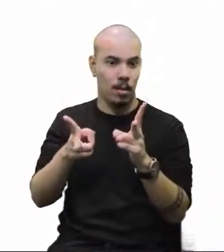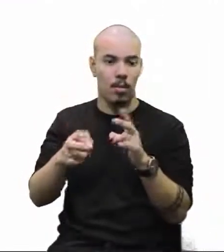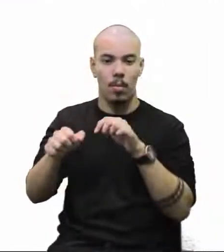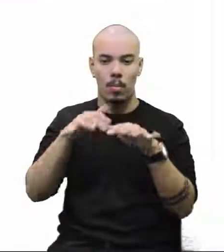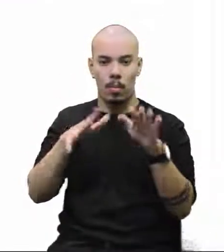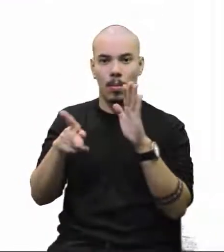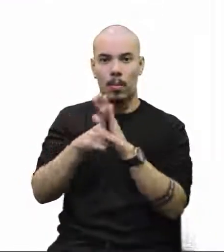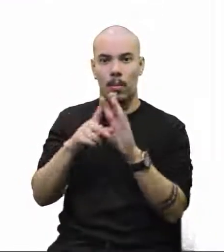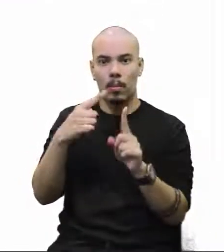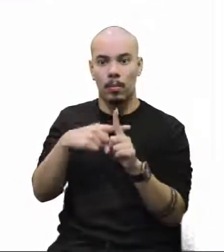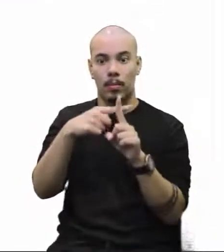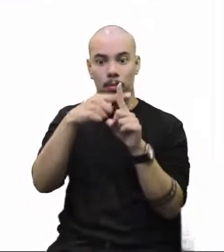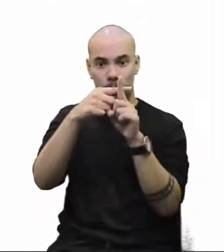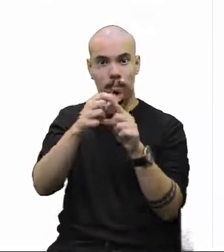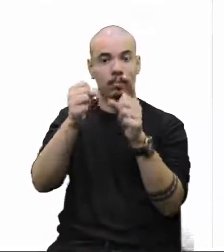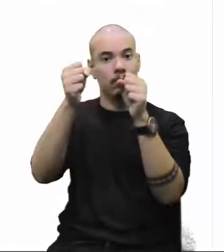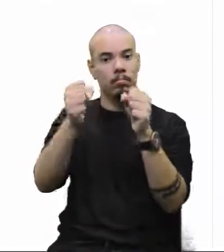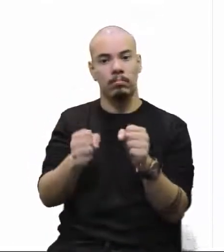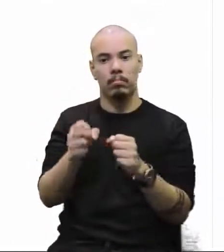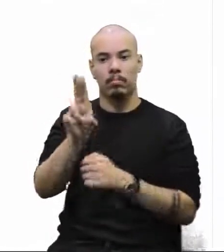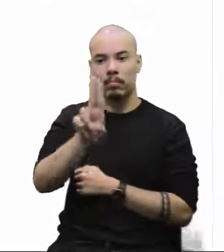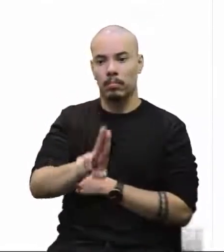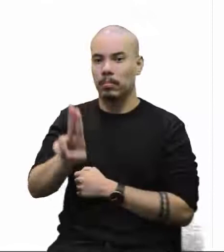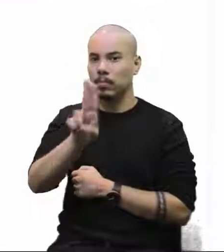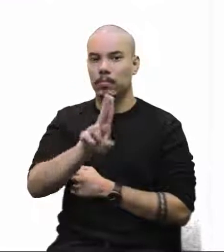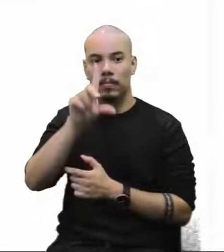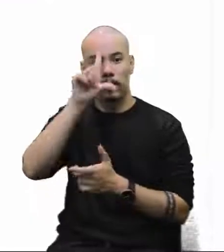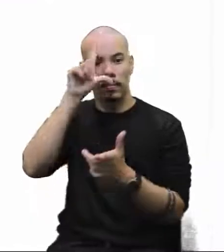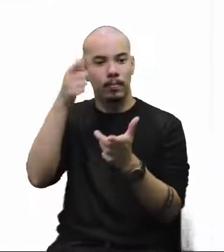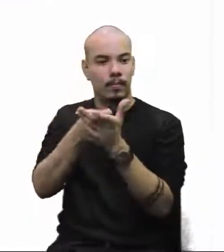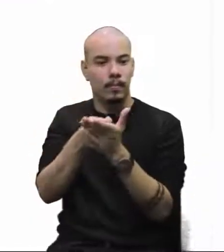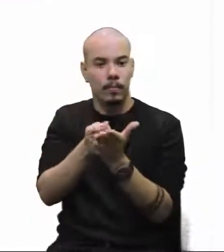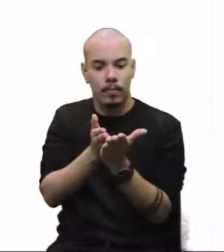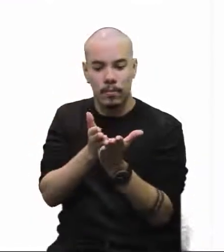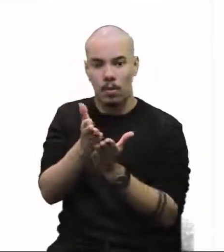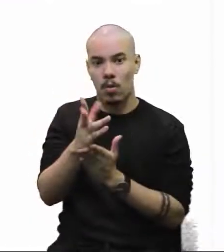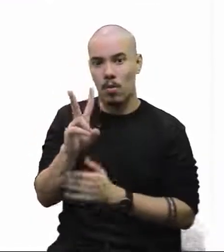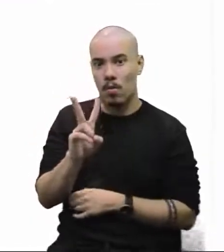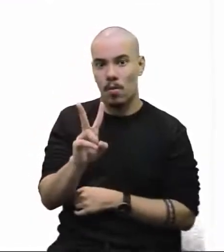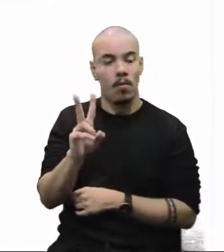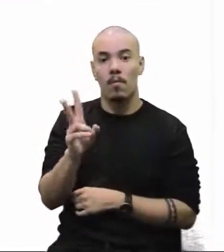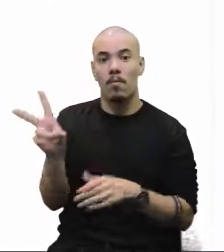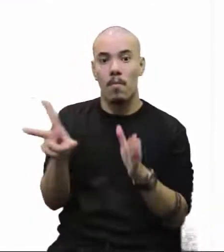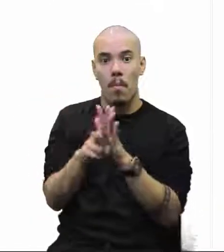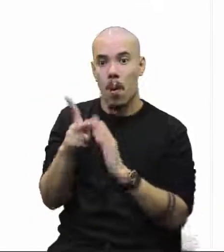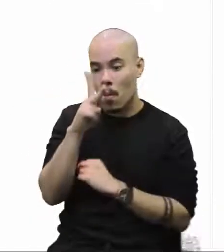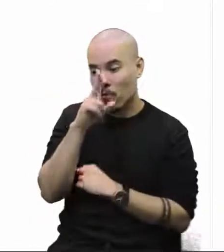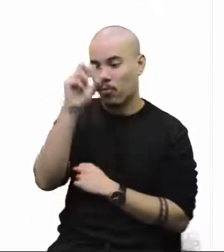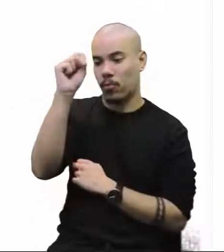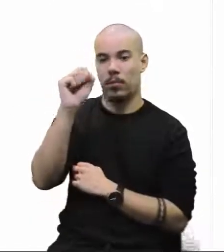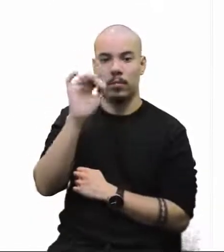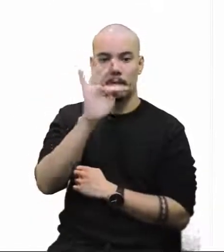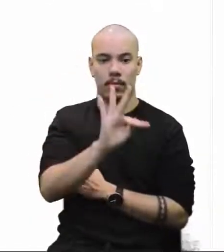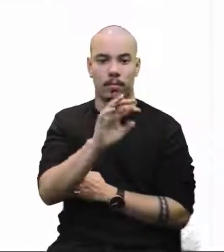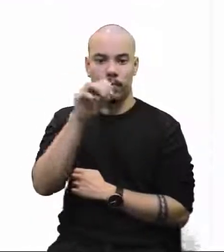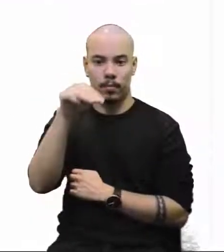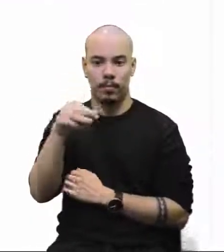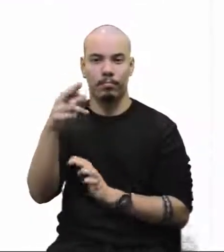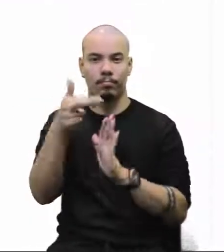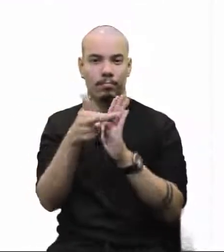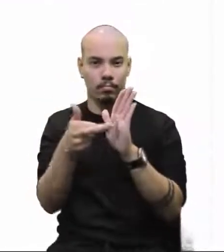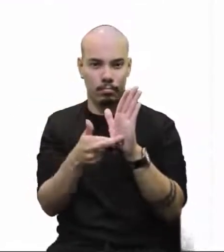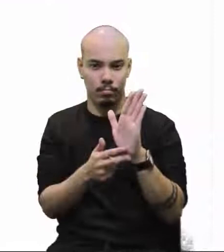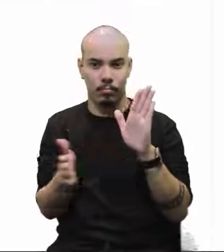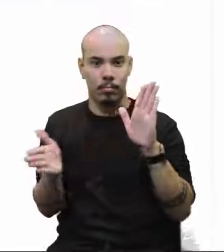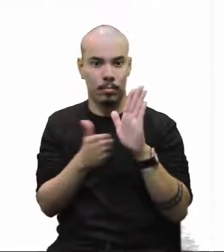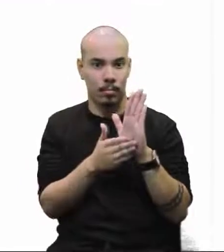cargas positivas, né? Pode-se utilizar para determinar o sentido da força magnética a regra da mão direita